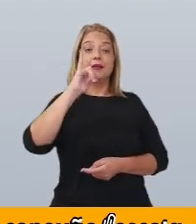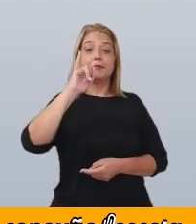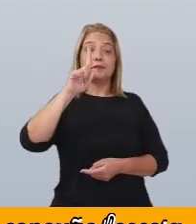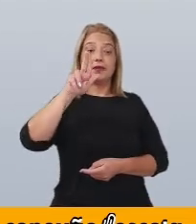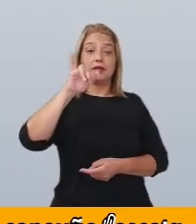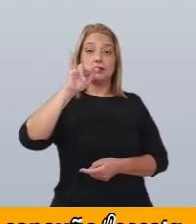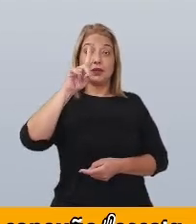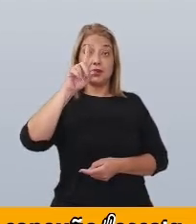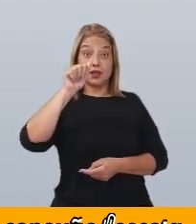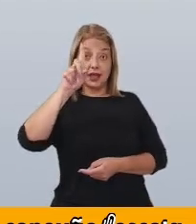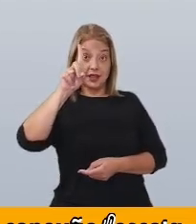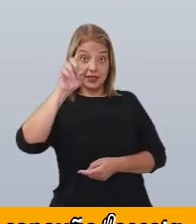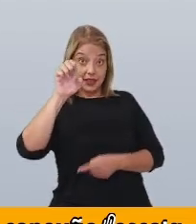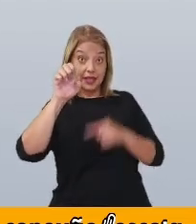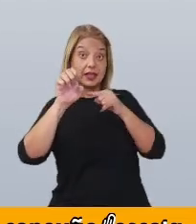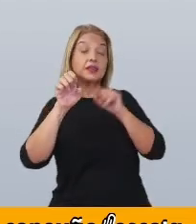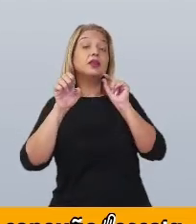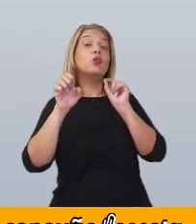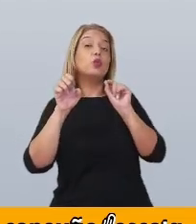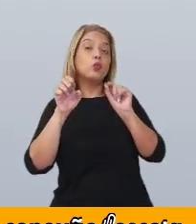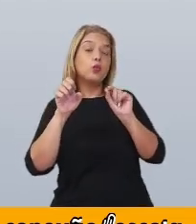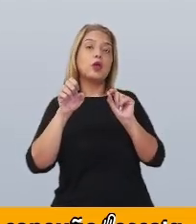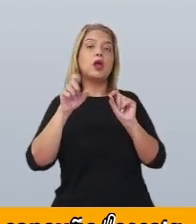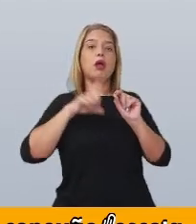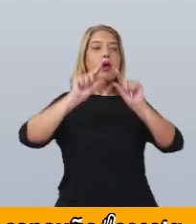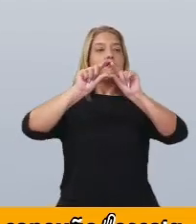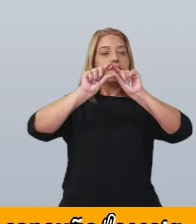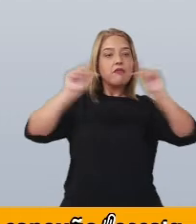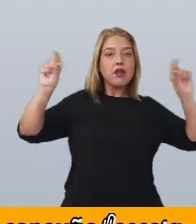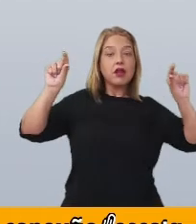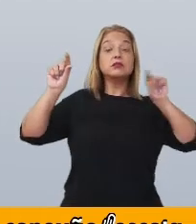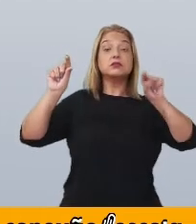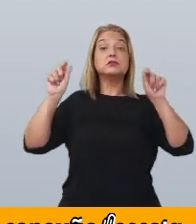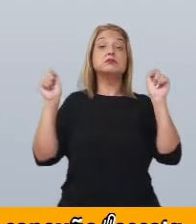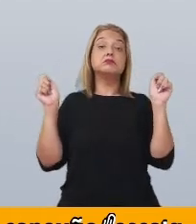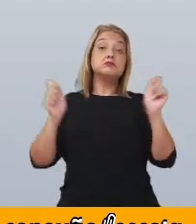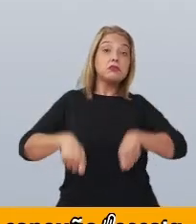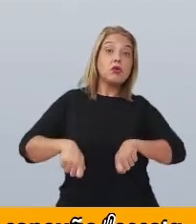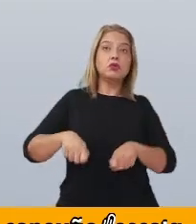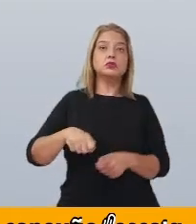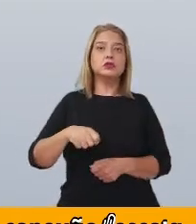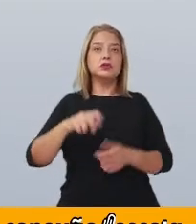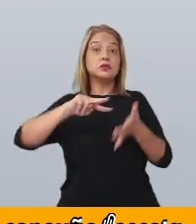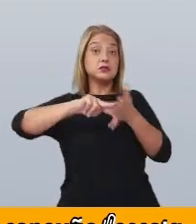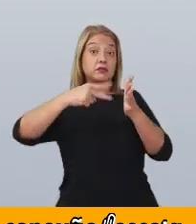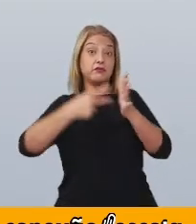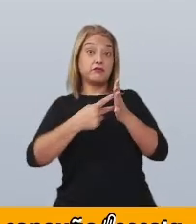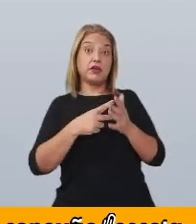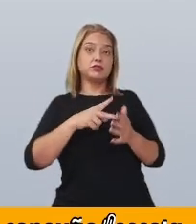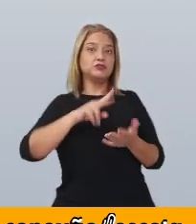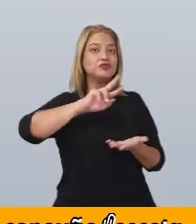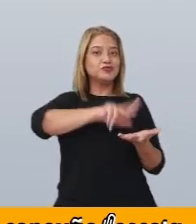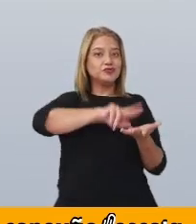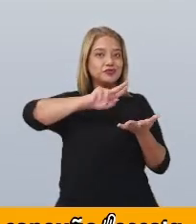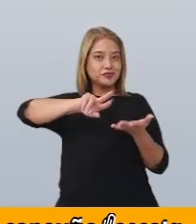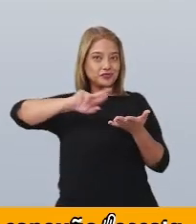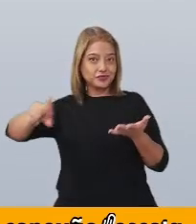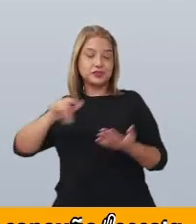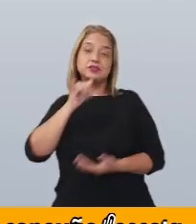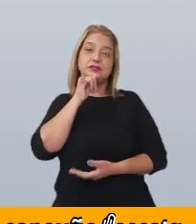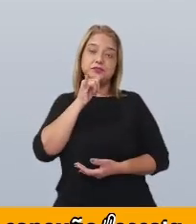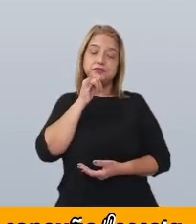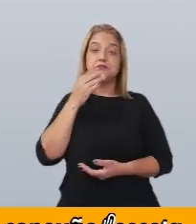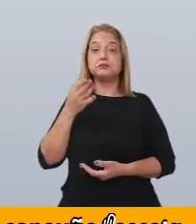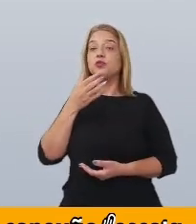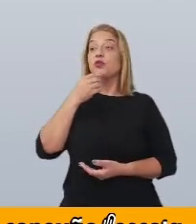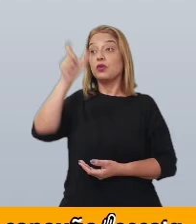seja, quando uma frase ela pode ter mais de um sentido. Olha esse exemplo. O